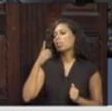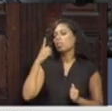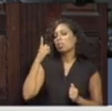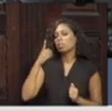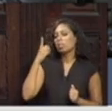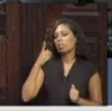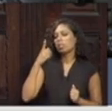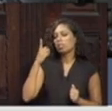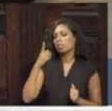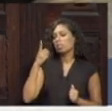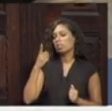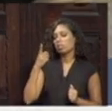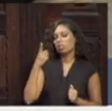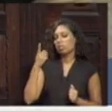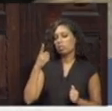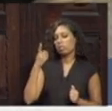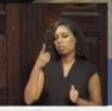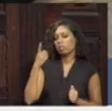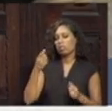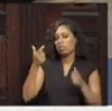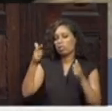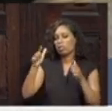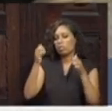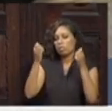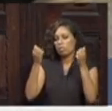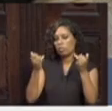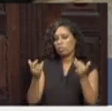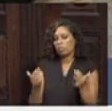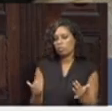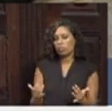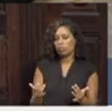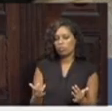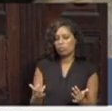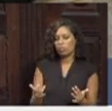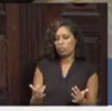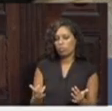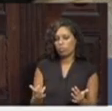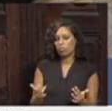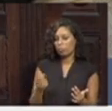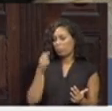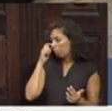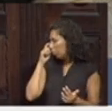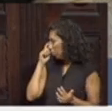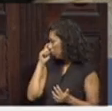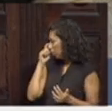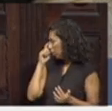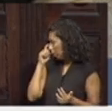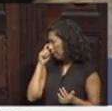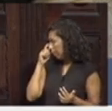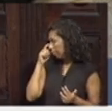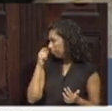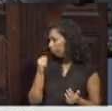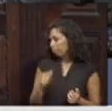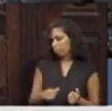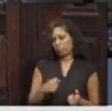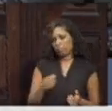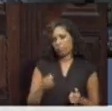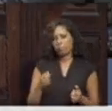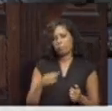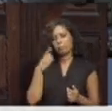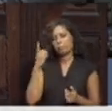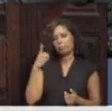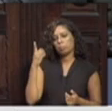água engarrafada em vasilhames. Por isso, o meu voto é pela constitucionalidade. Pela